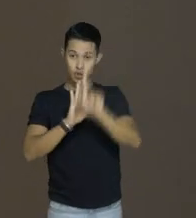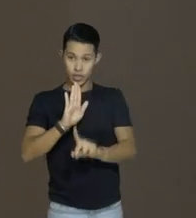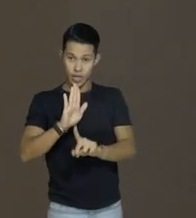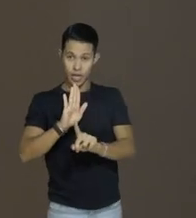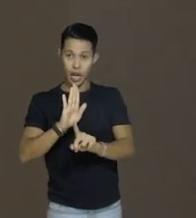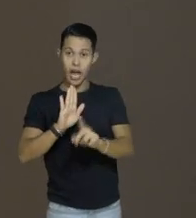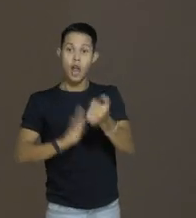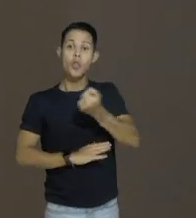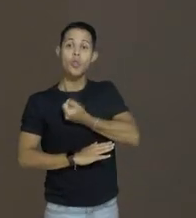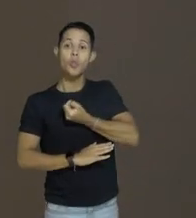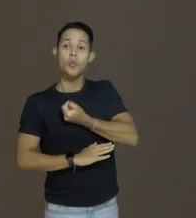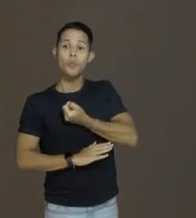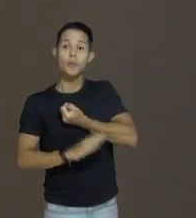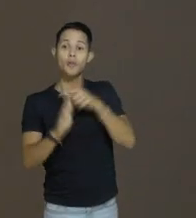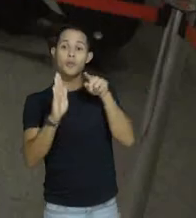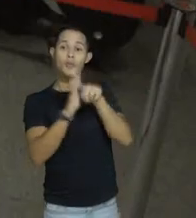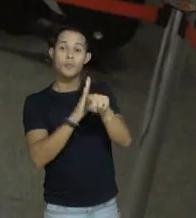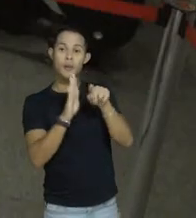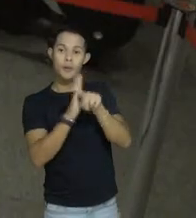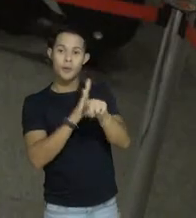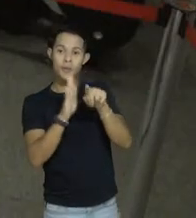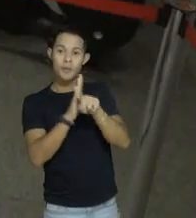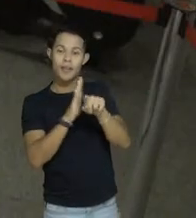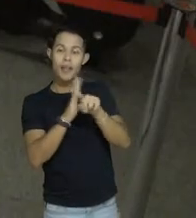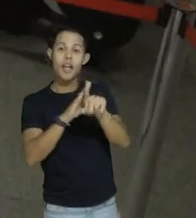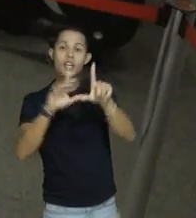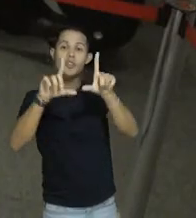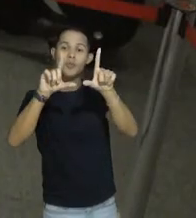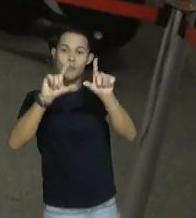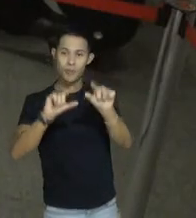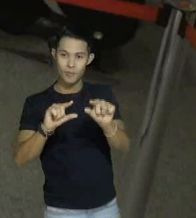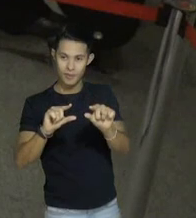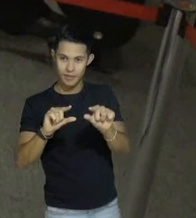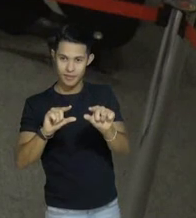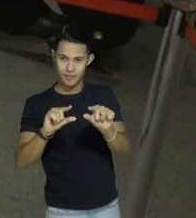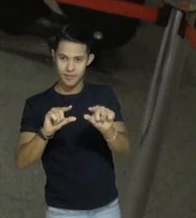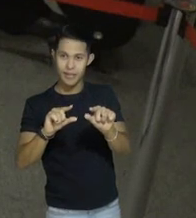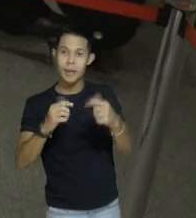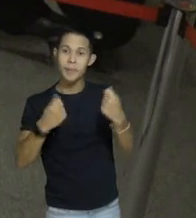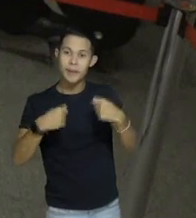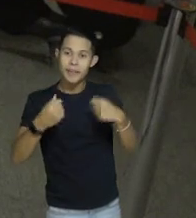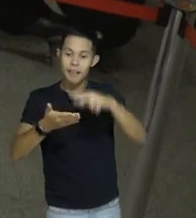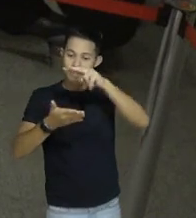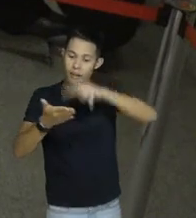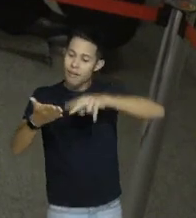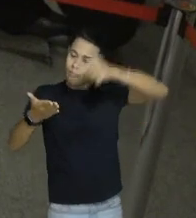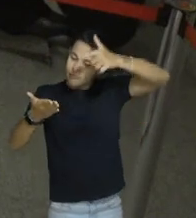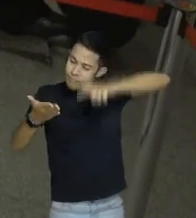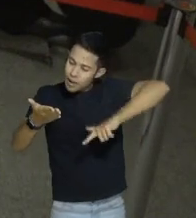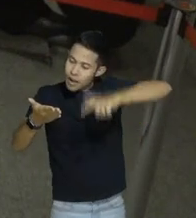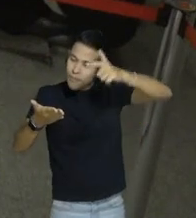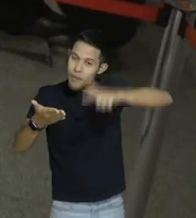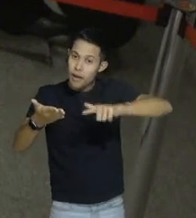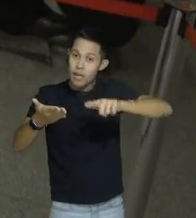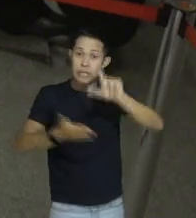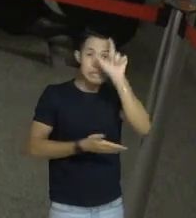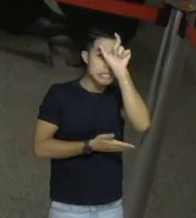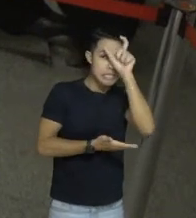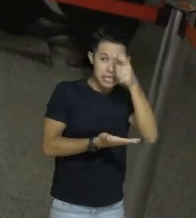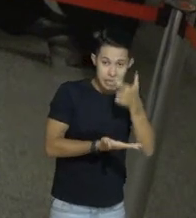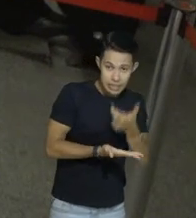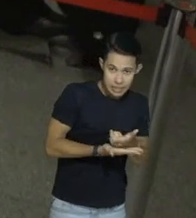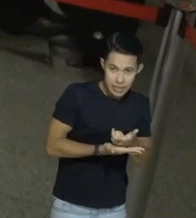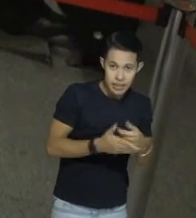às vezes, a prova por não conseguir ter tempo. Eles têm que ler mais de uma vez, o dislexo também acontece isso. Ele tem que